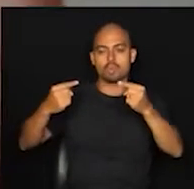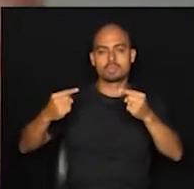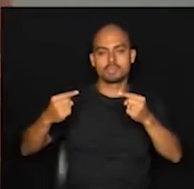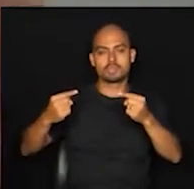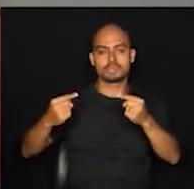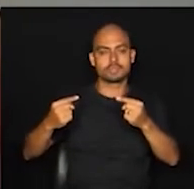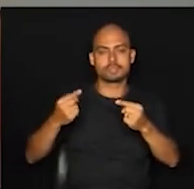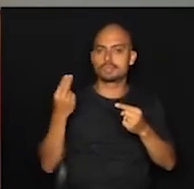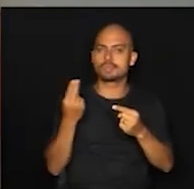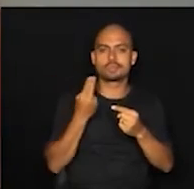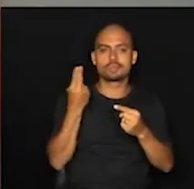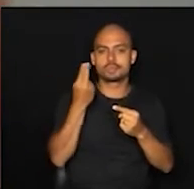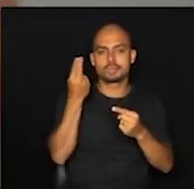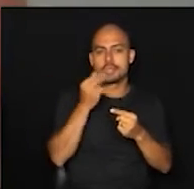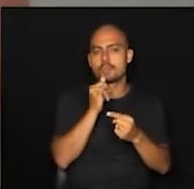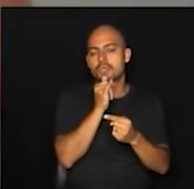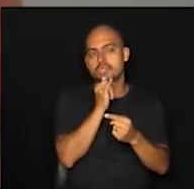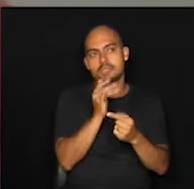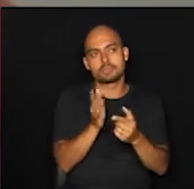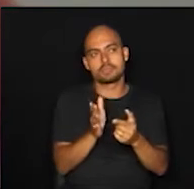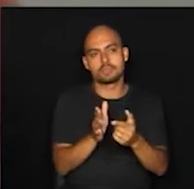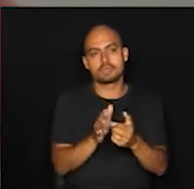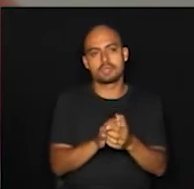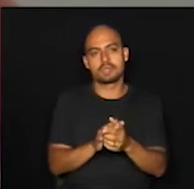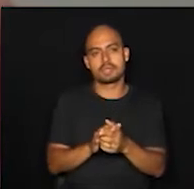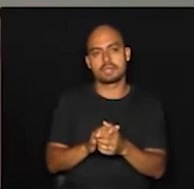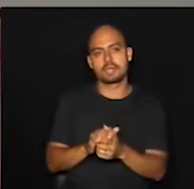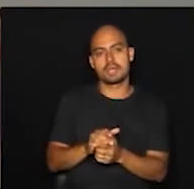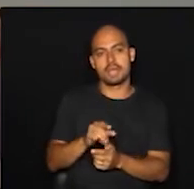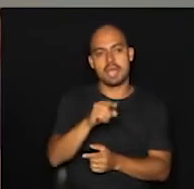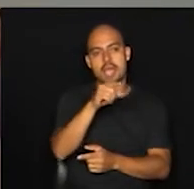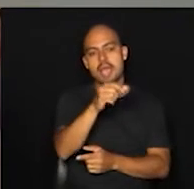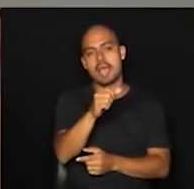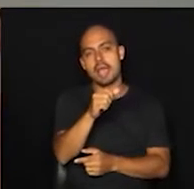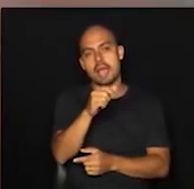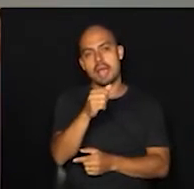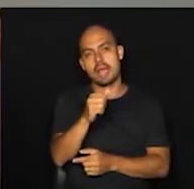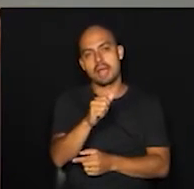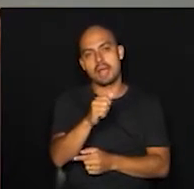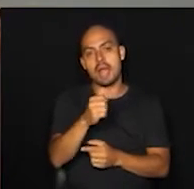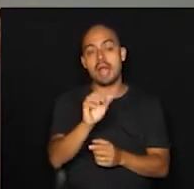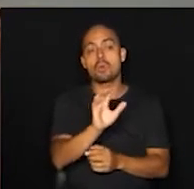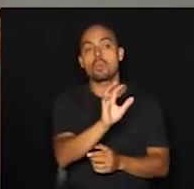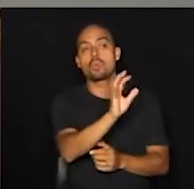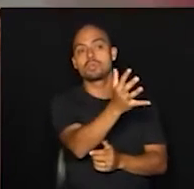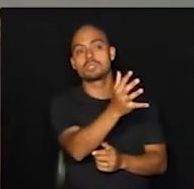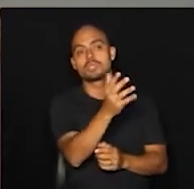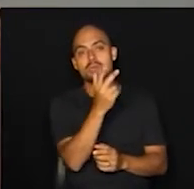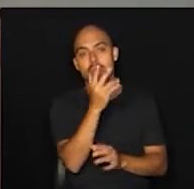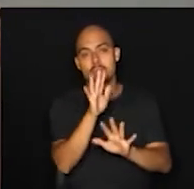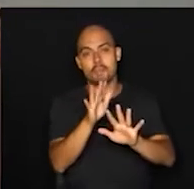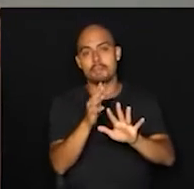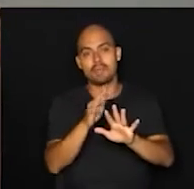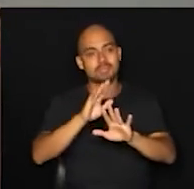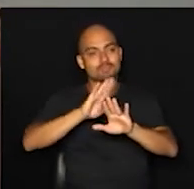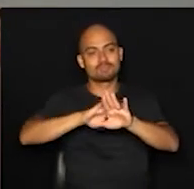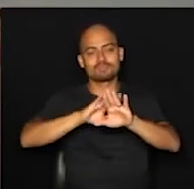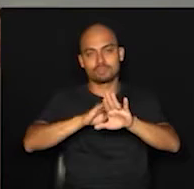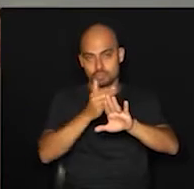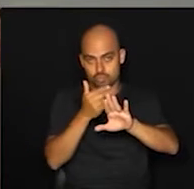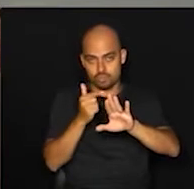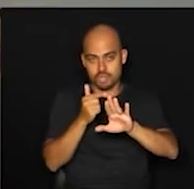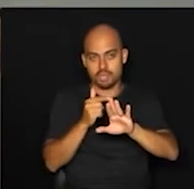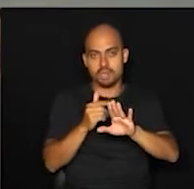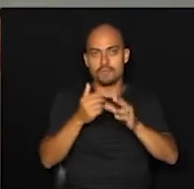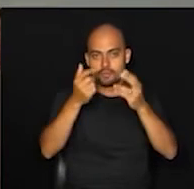ser processada, porque você não pode dizer aquilo que ocorreu não existindo. O que você pode fazer, é o que